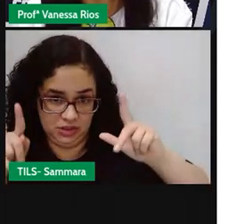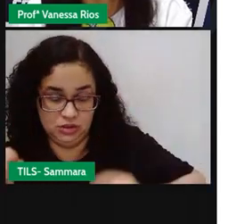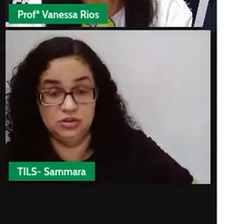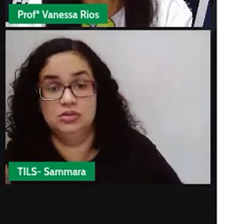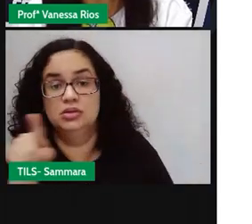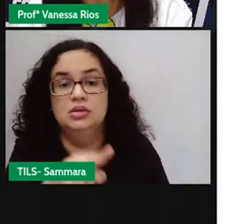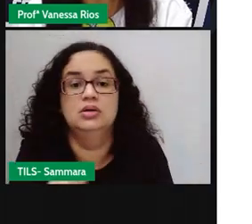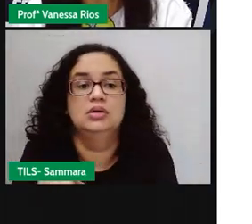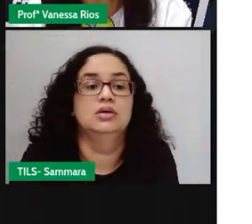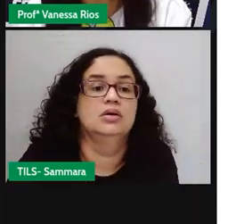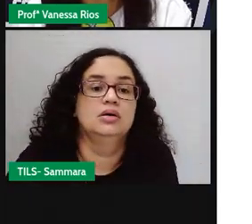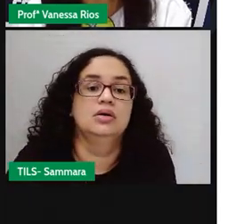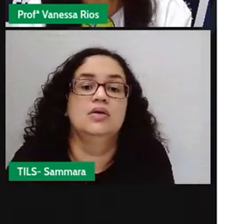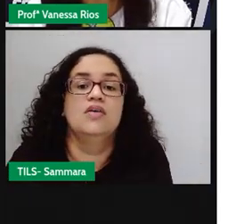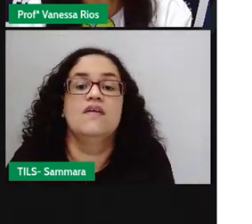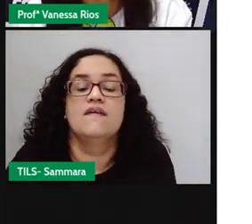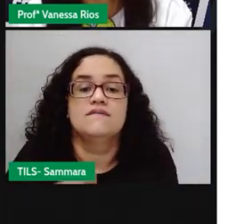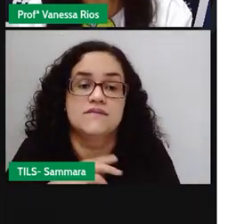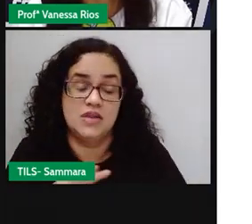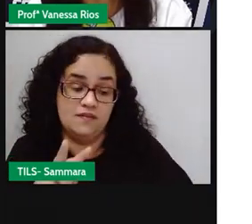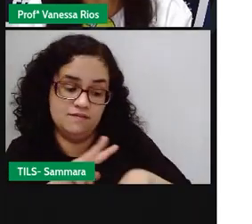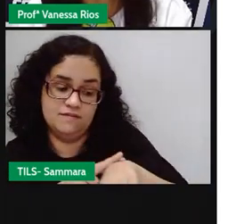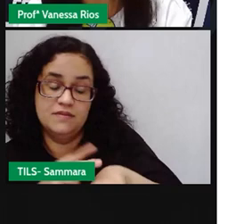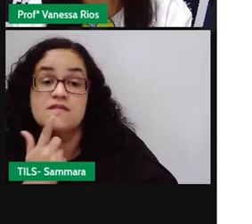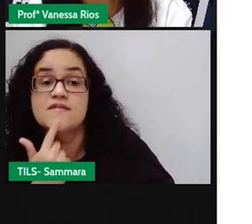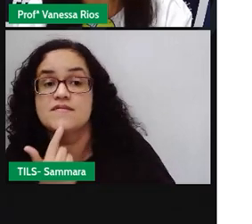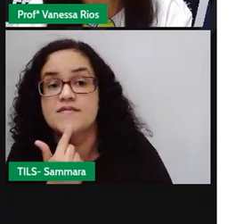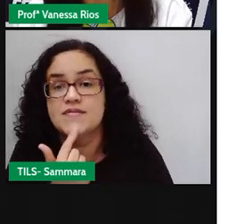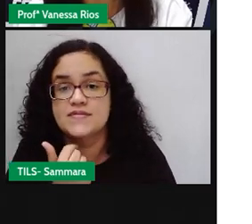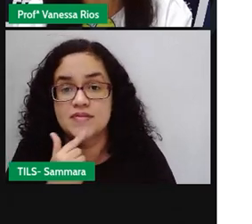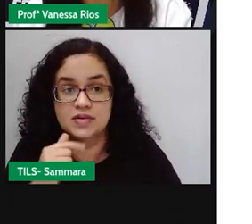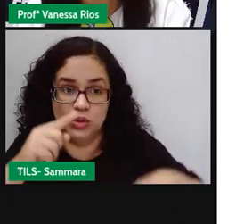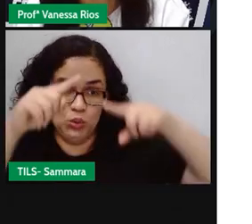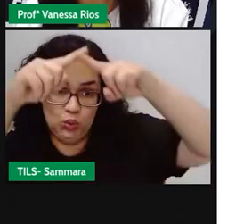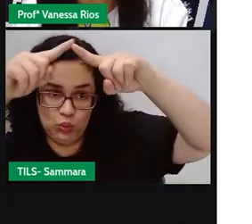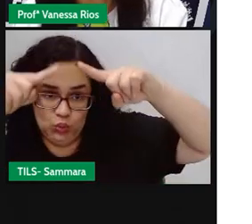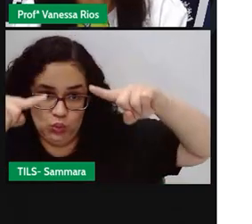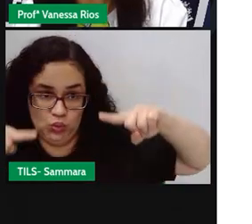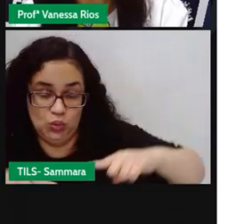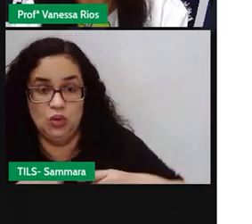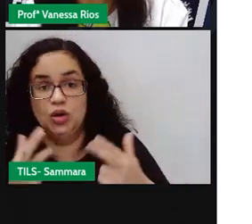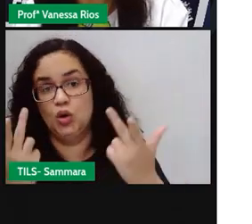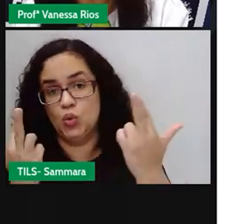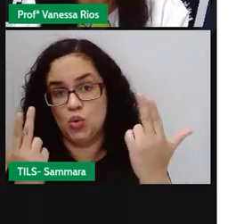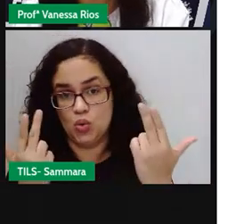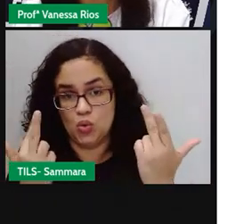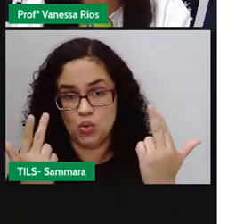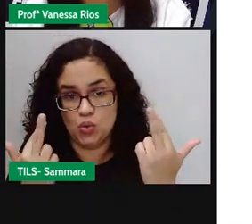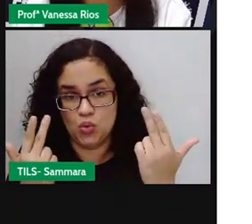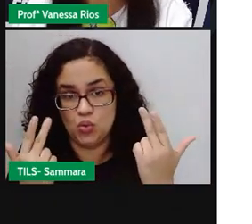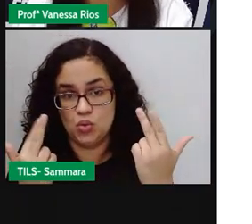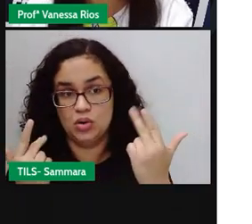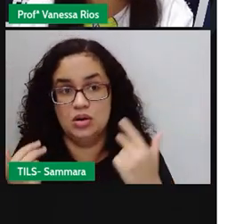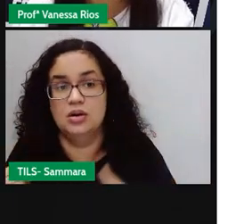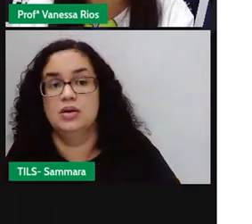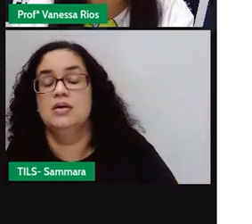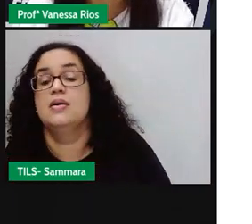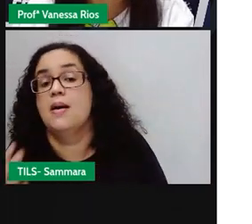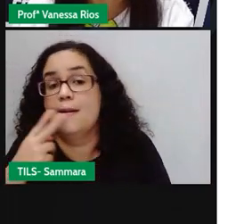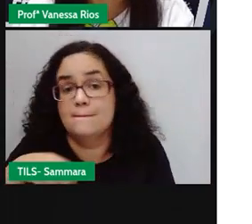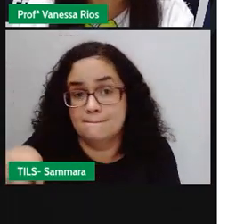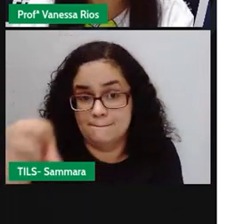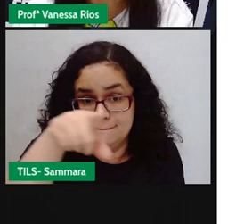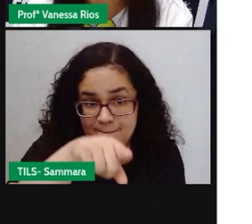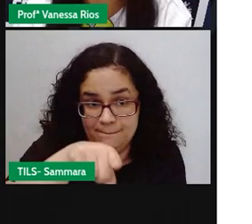né? O triângulozinho vermelho que a Pró colocou aí do lado é um triângulo com todos os lados iguais. O triângulo que aparece